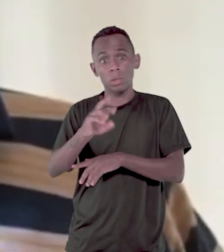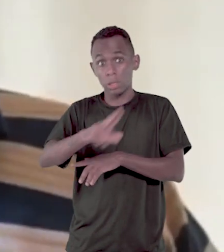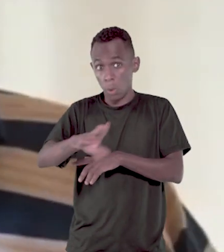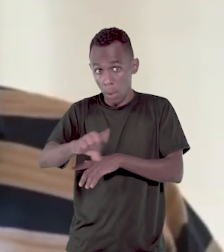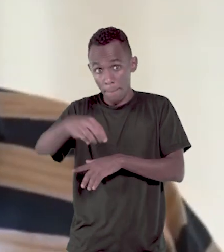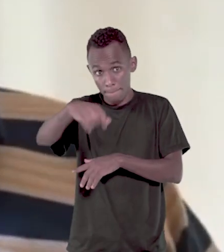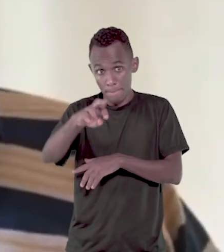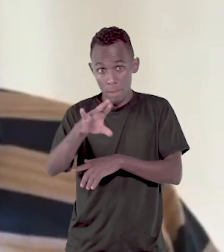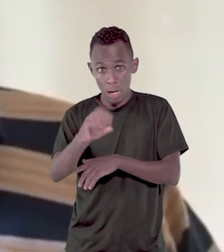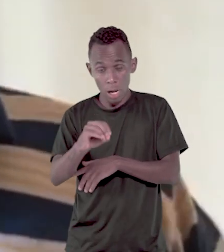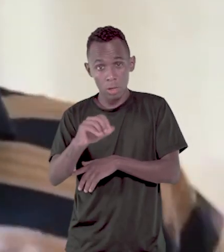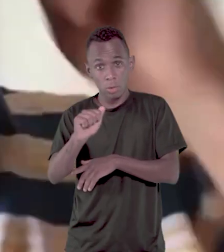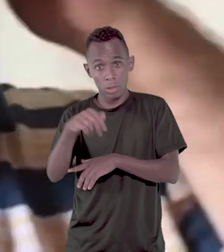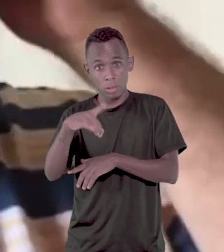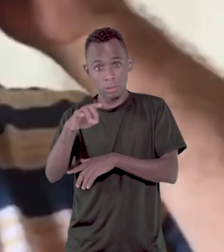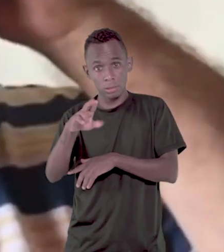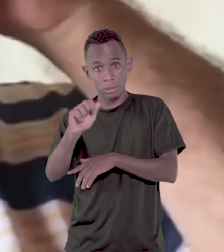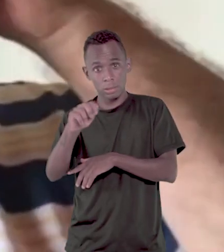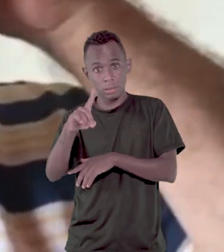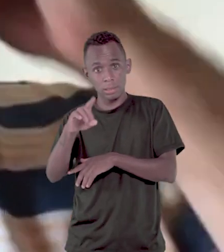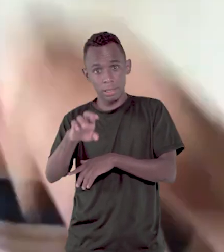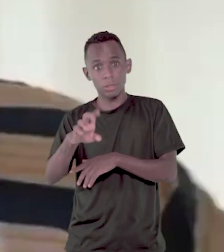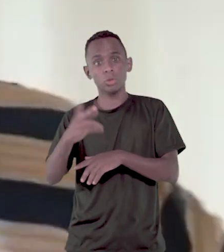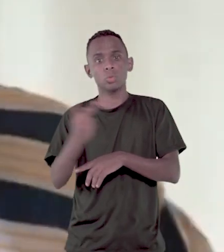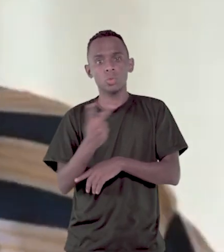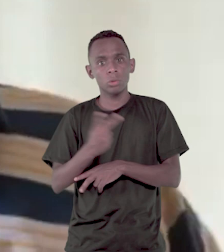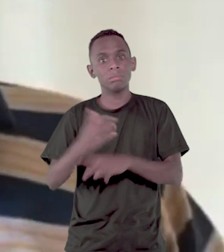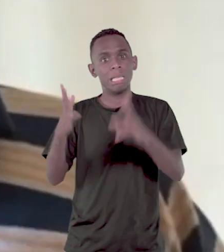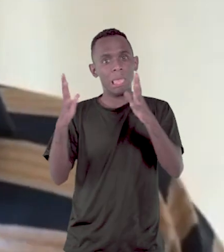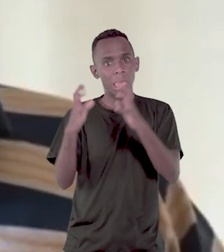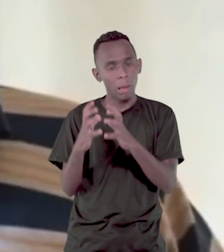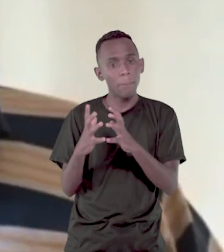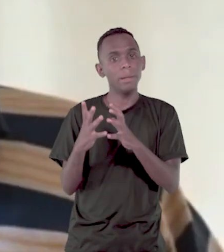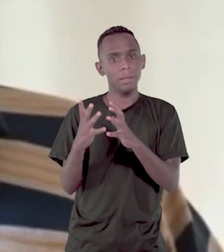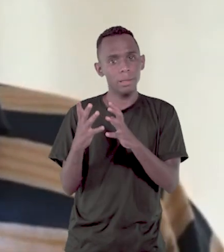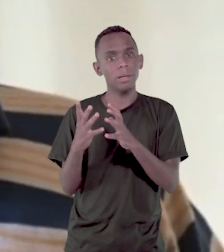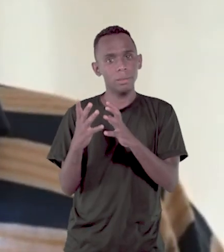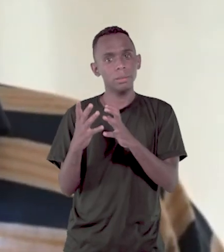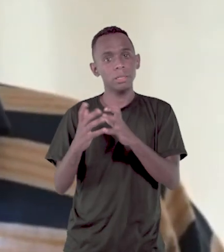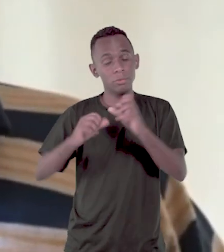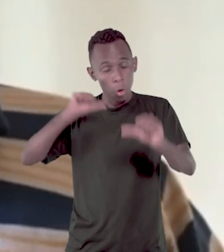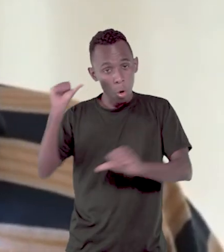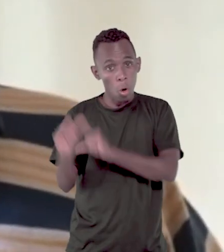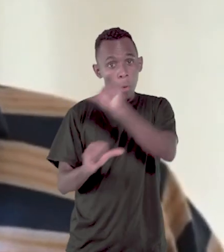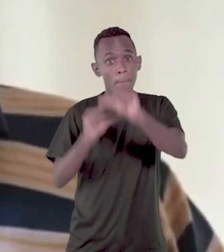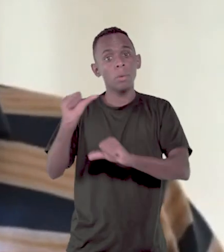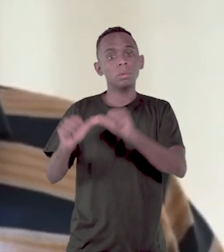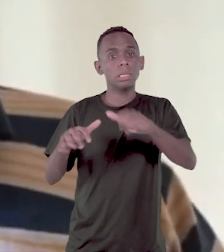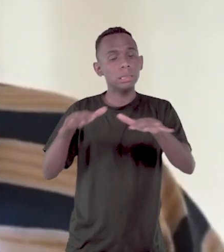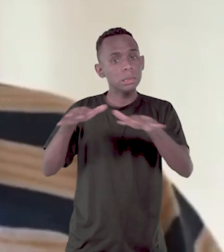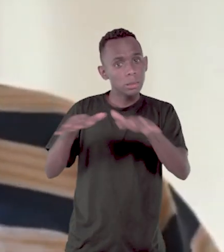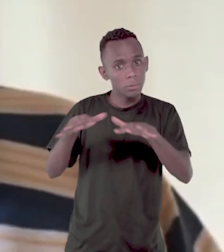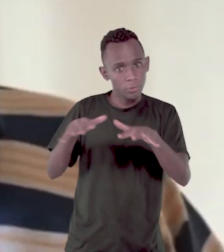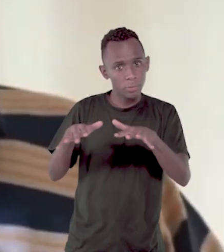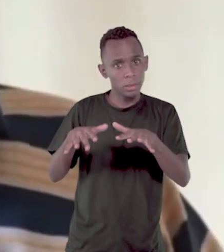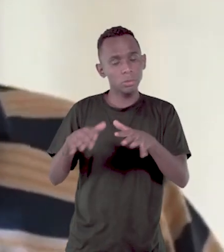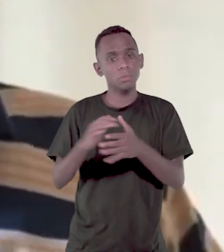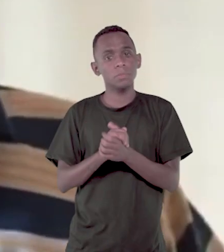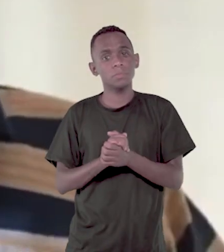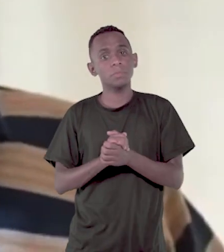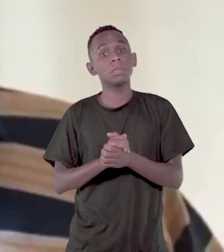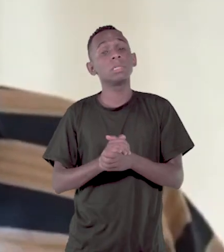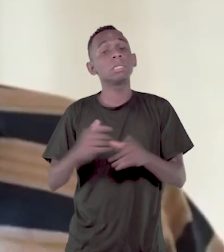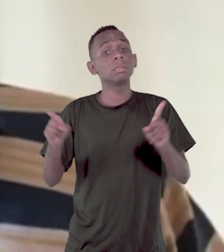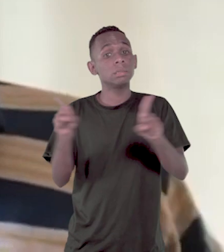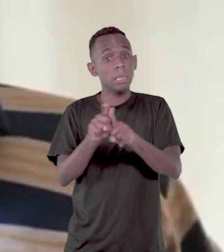a corrente do Mar de Andrade, porque eles vão brigar, né? E a corrente da antropofagia vai ser o Oswald de Andrade mais